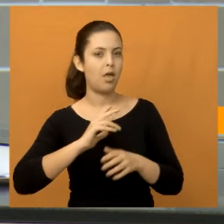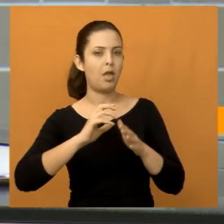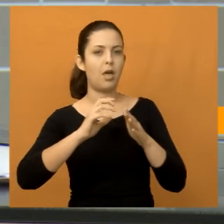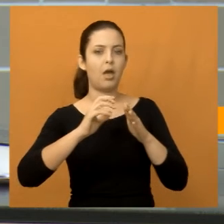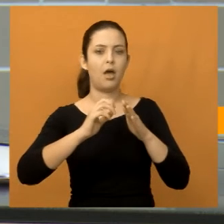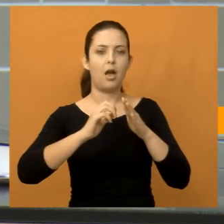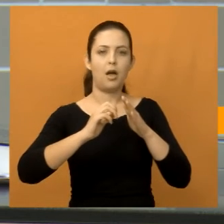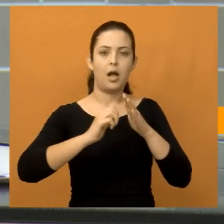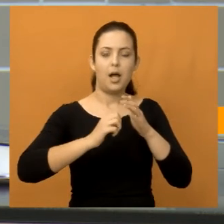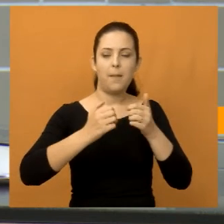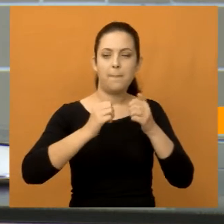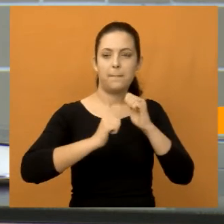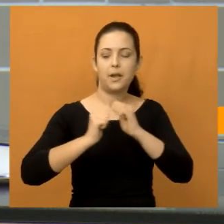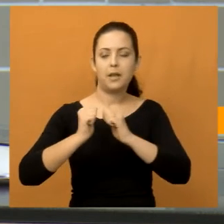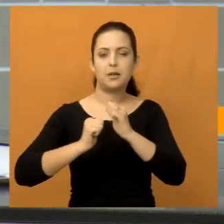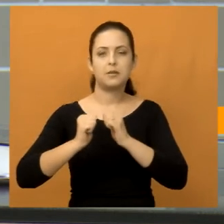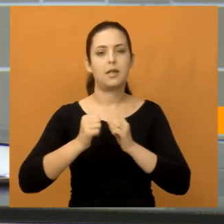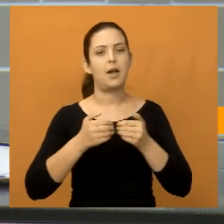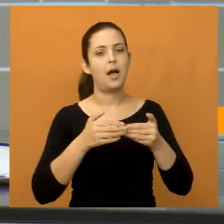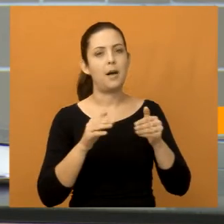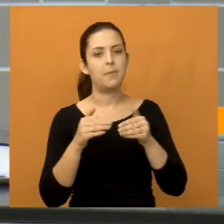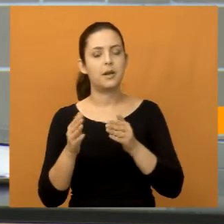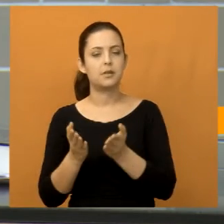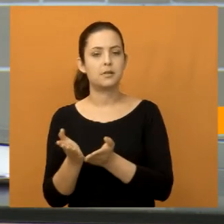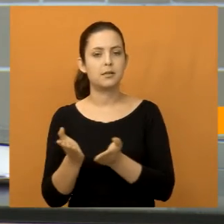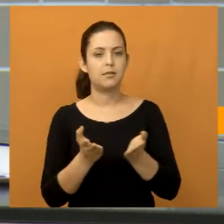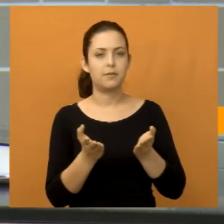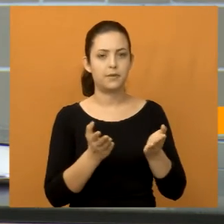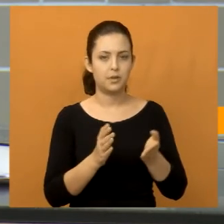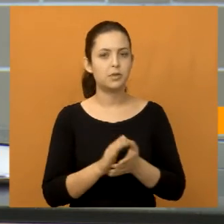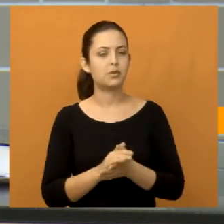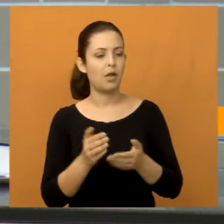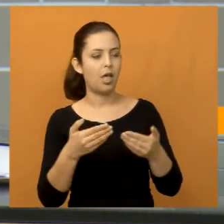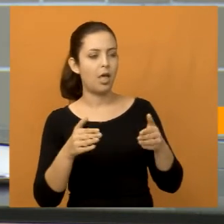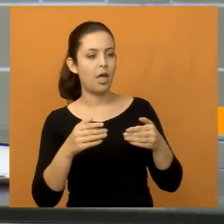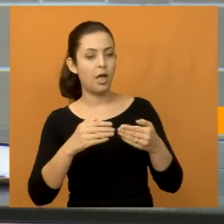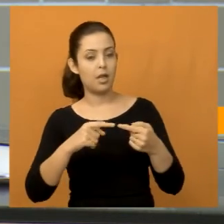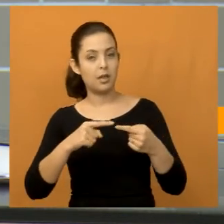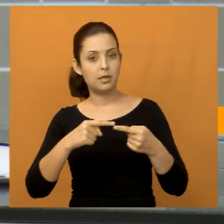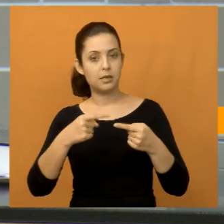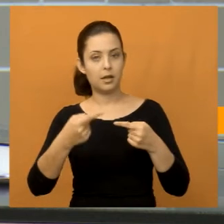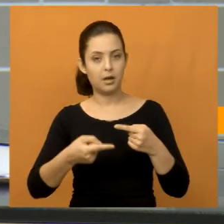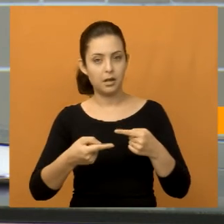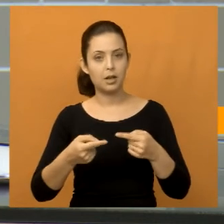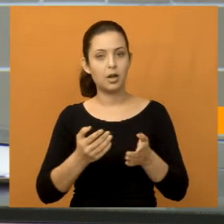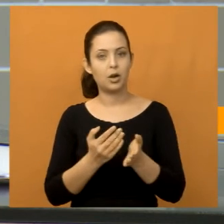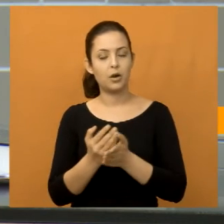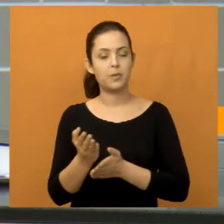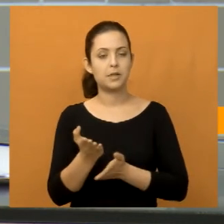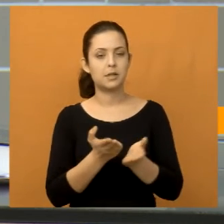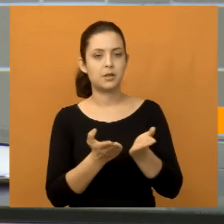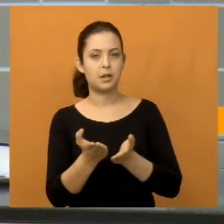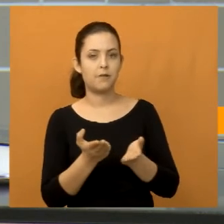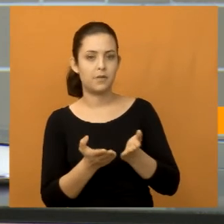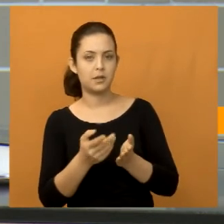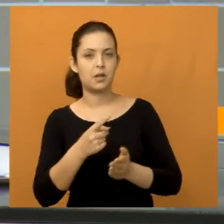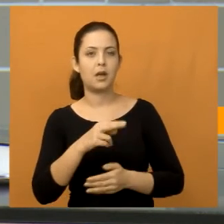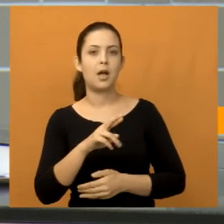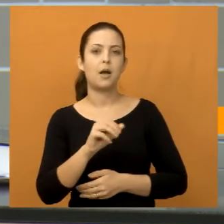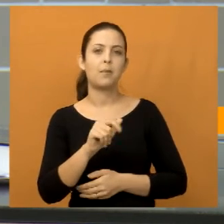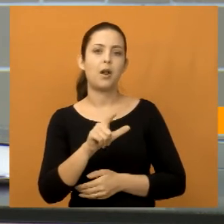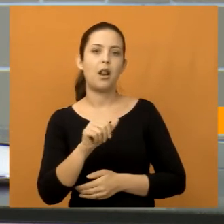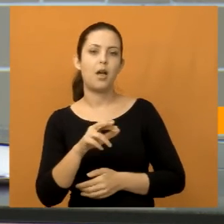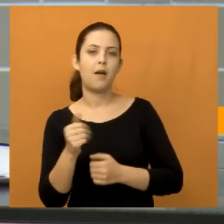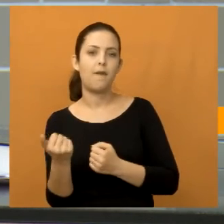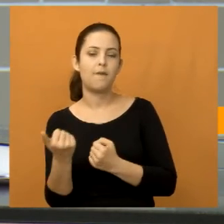inscrições municipais como prestadores de serviço e, em seguida, efetivamente, prestar serviços à Fundação